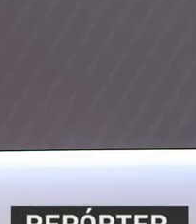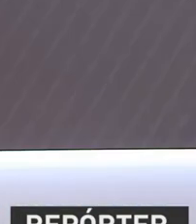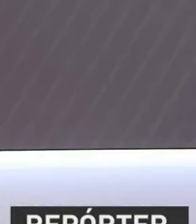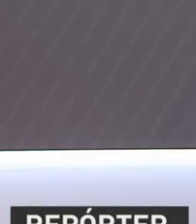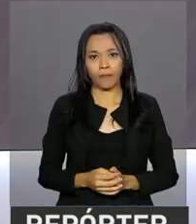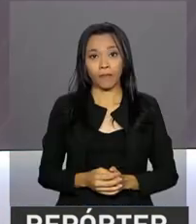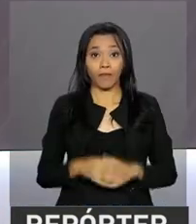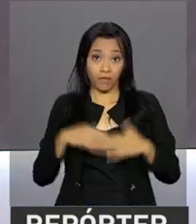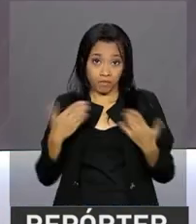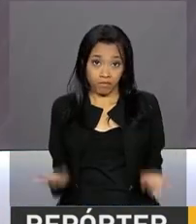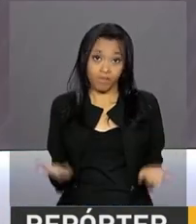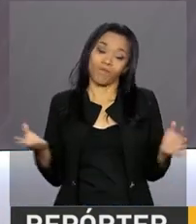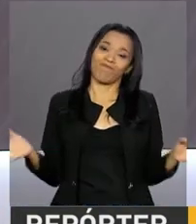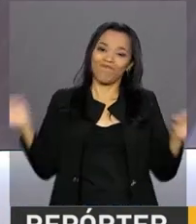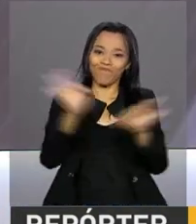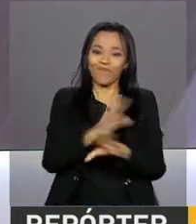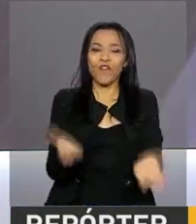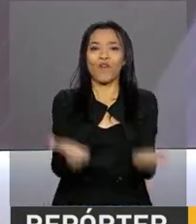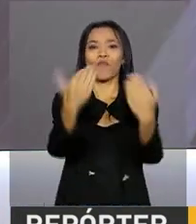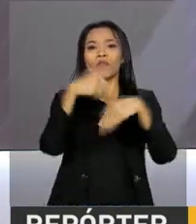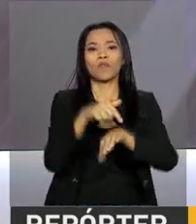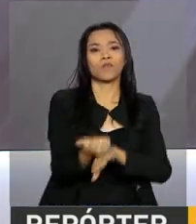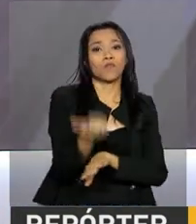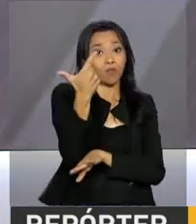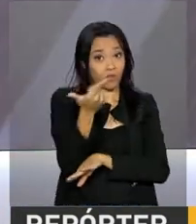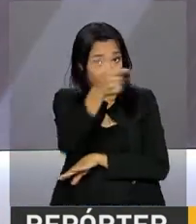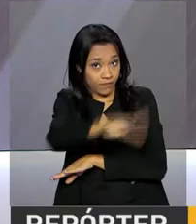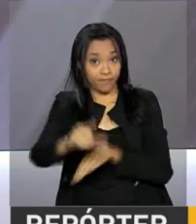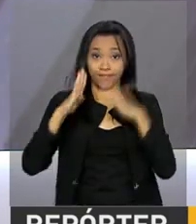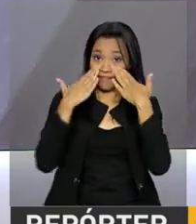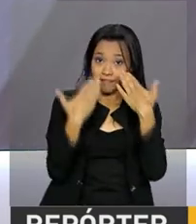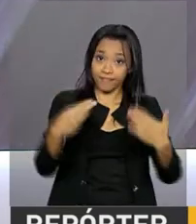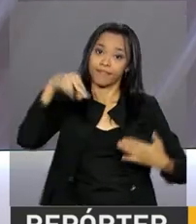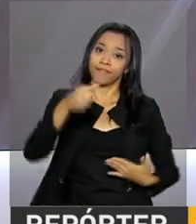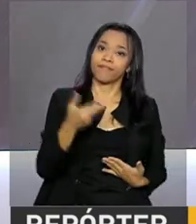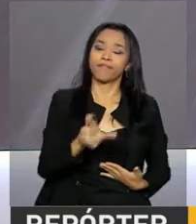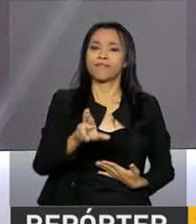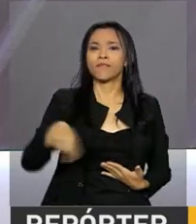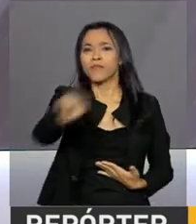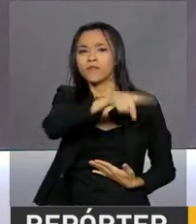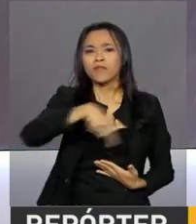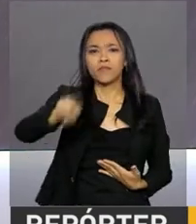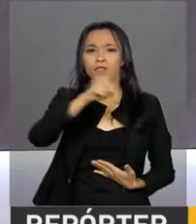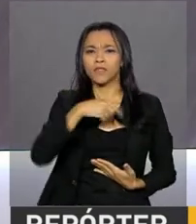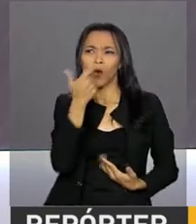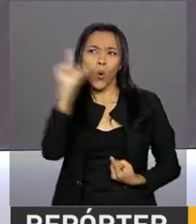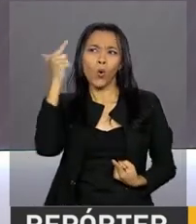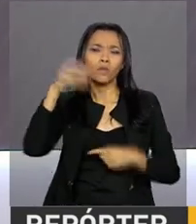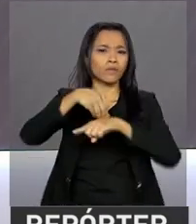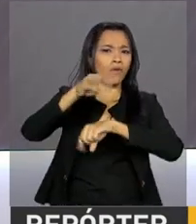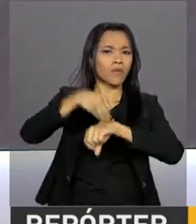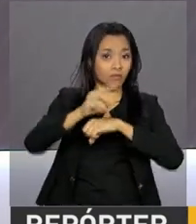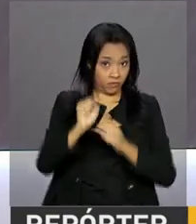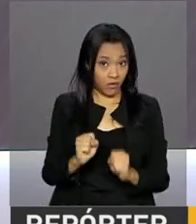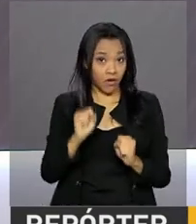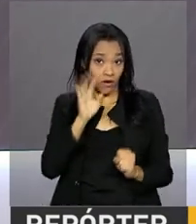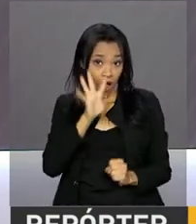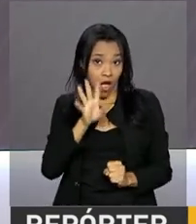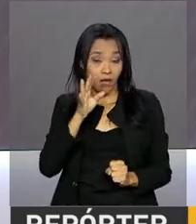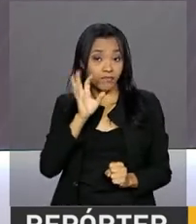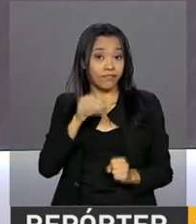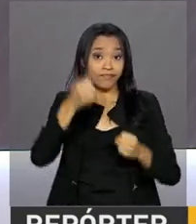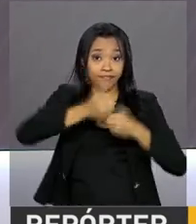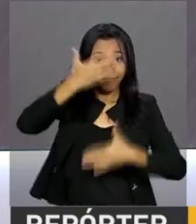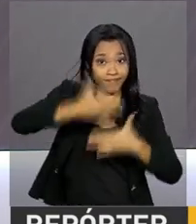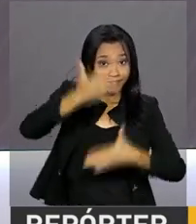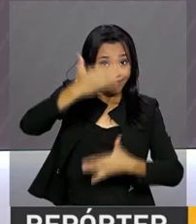nós ficamos por aqui voltamos ao meio-dia na próxima edição do repórter nbr outras notícias você acompanha em nossas redes